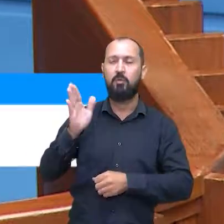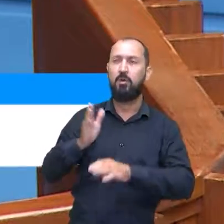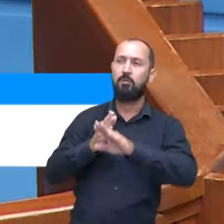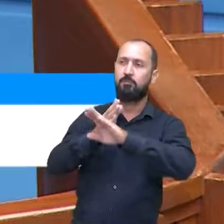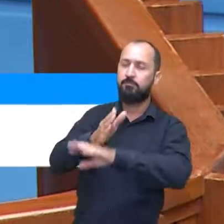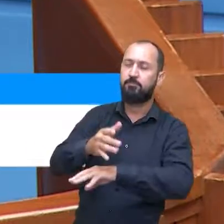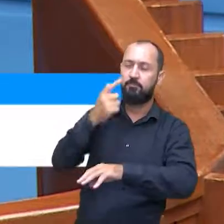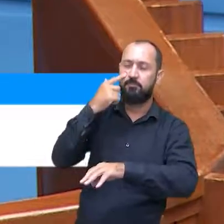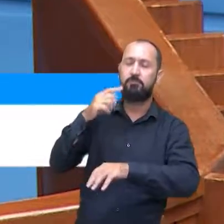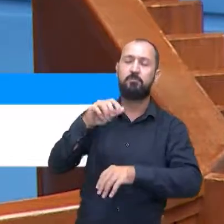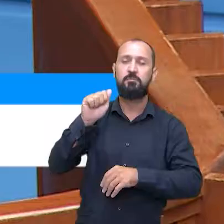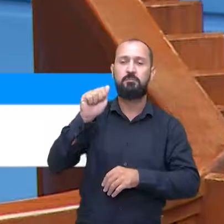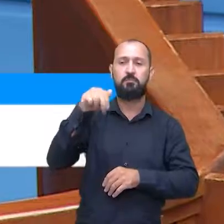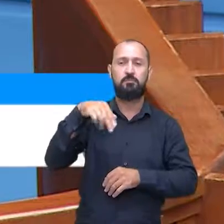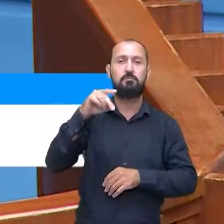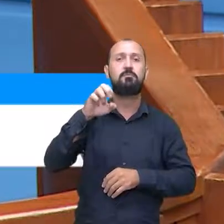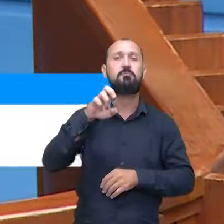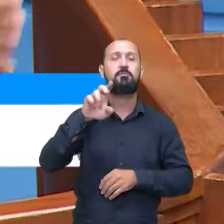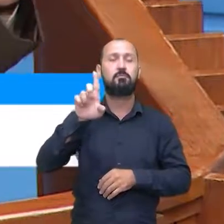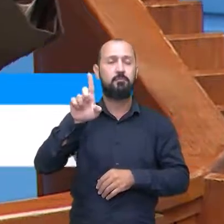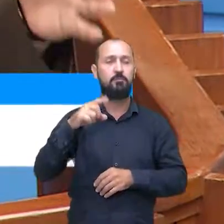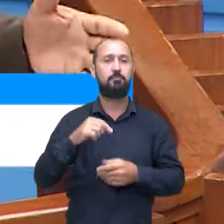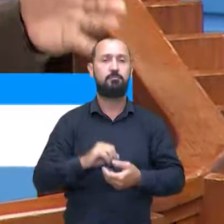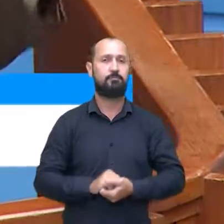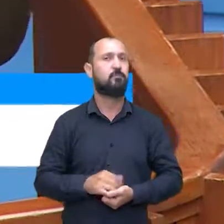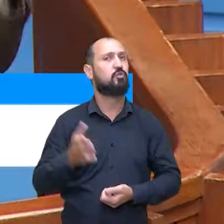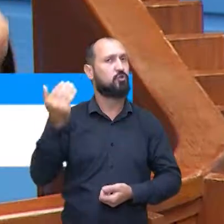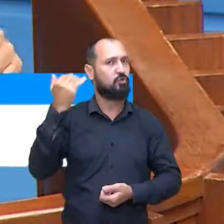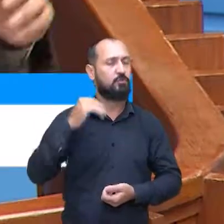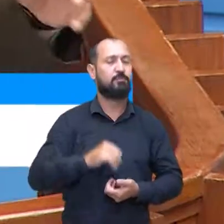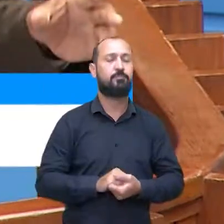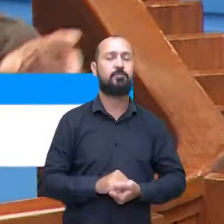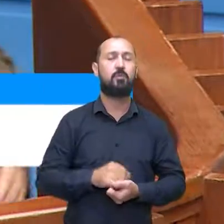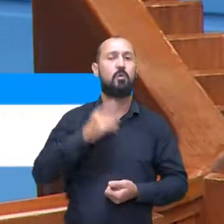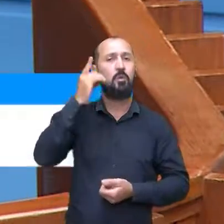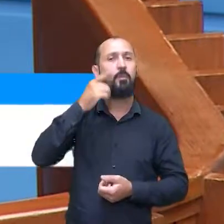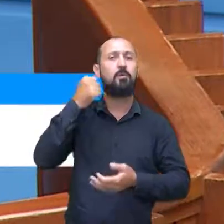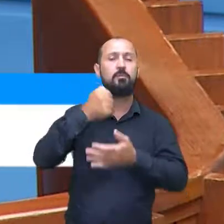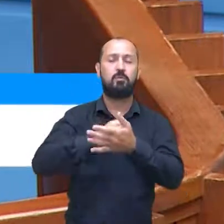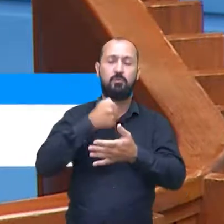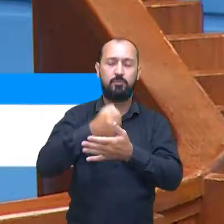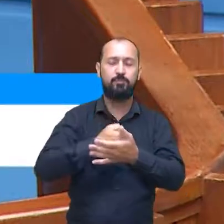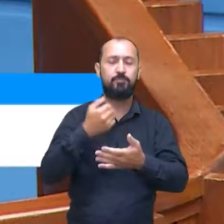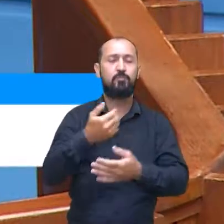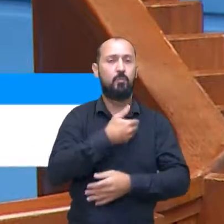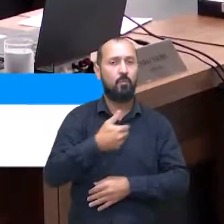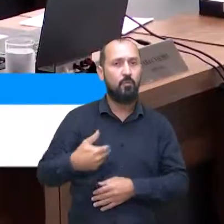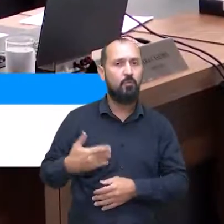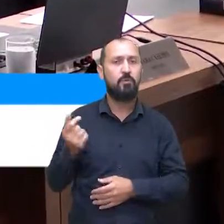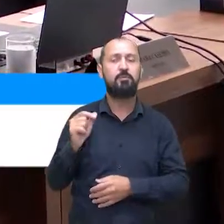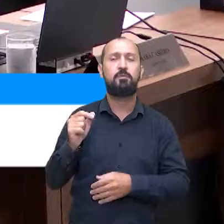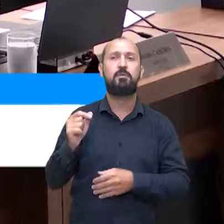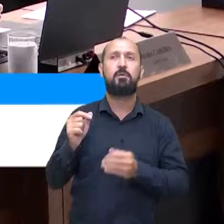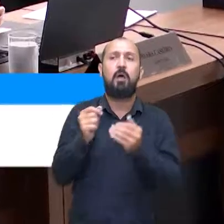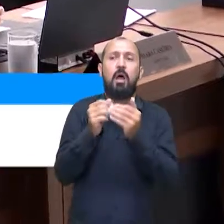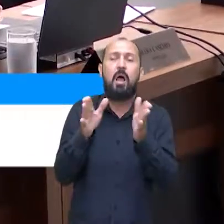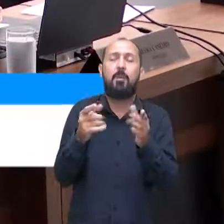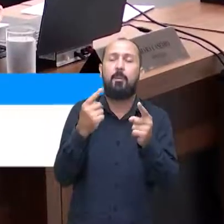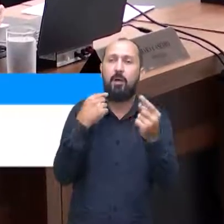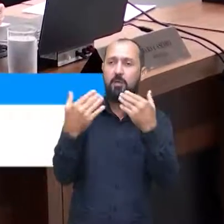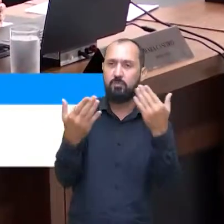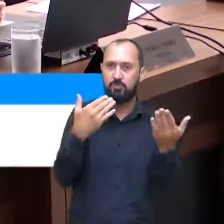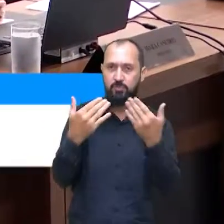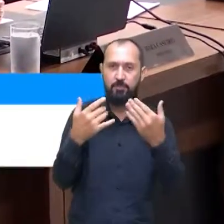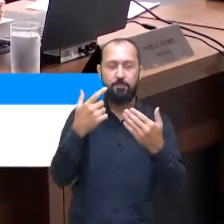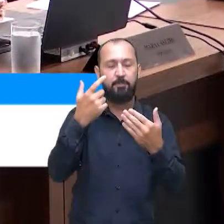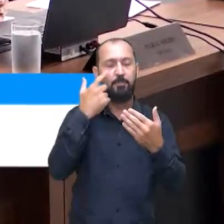com esse setor e com o governo. Já tive lá com o André, falando com o governador. O deputado